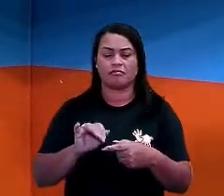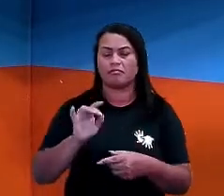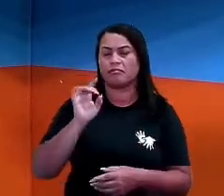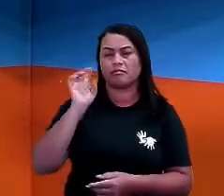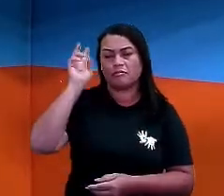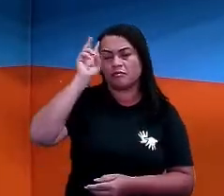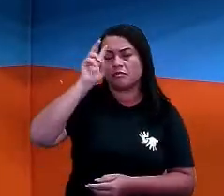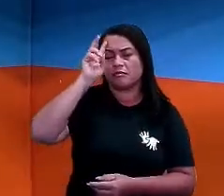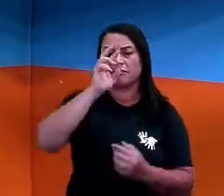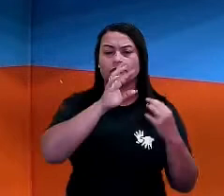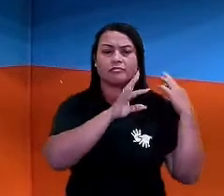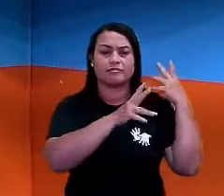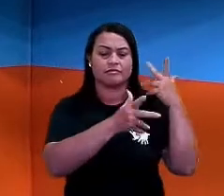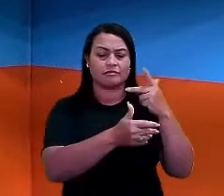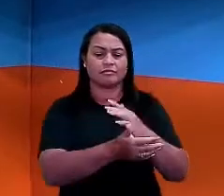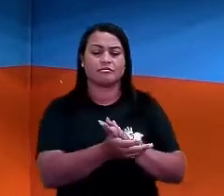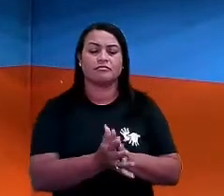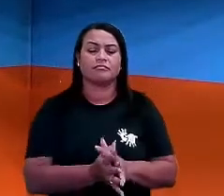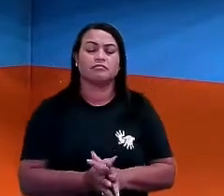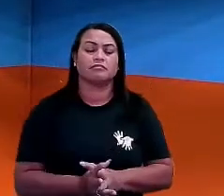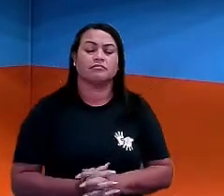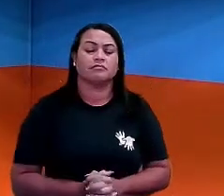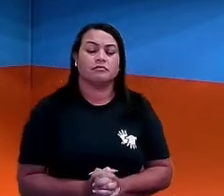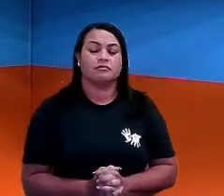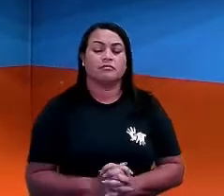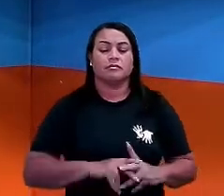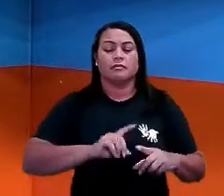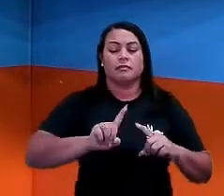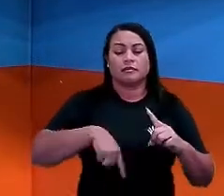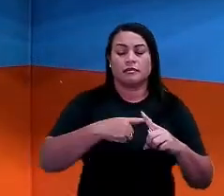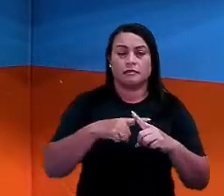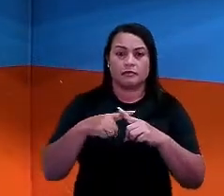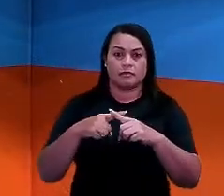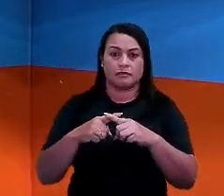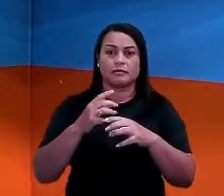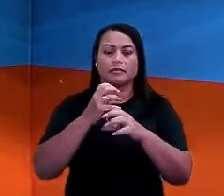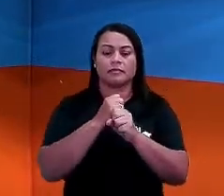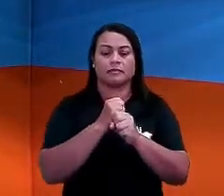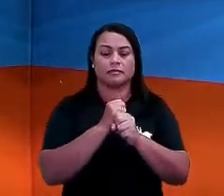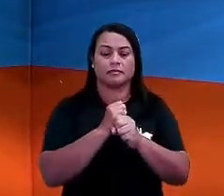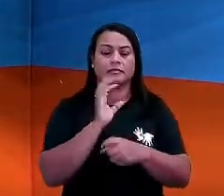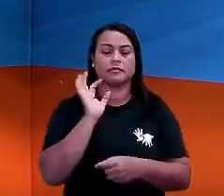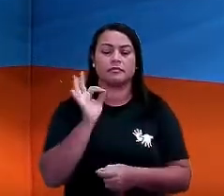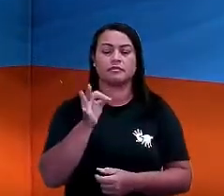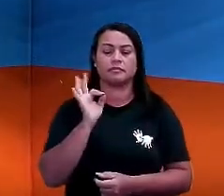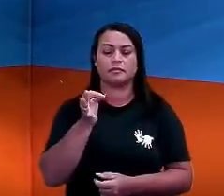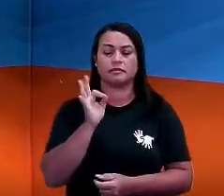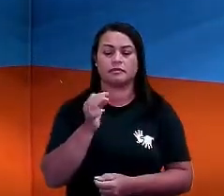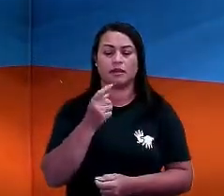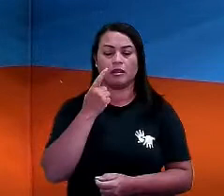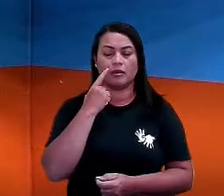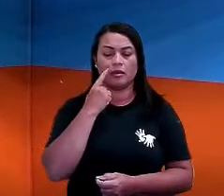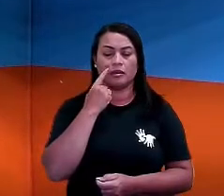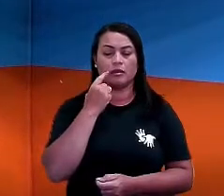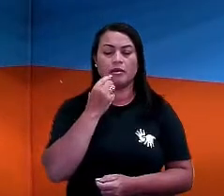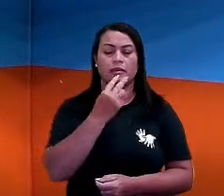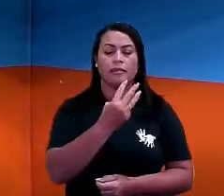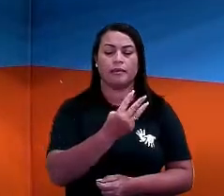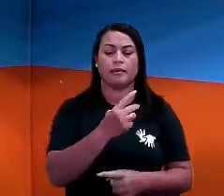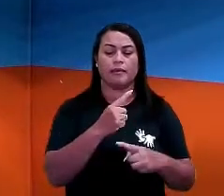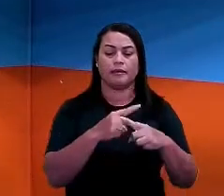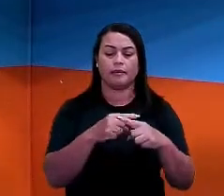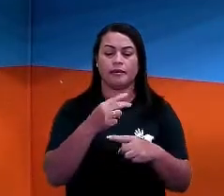bem direitinho, tá bom? Multiplica e soma, tá certo? E aí, ó, 3 vezes